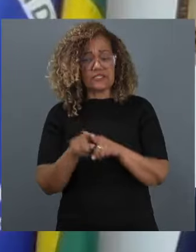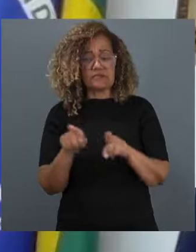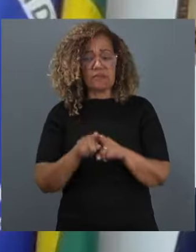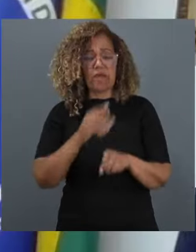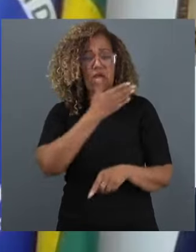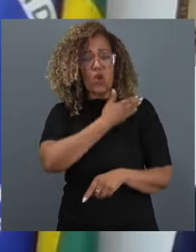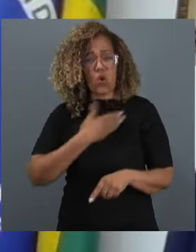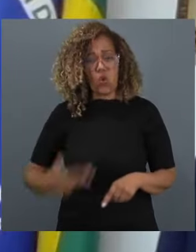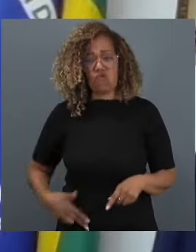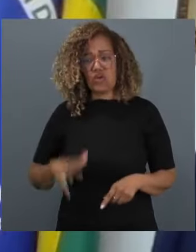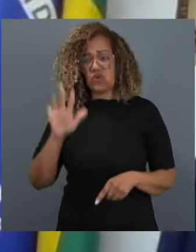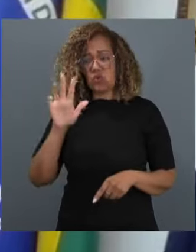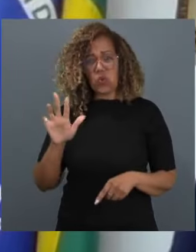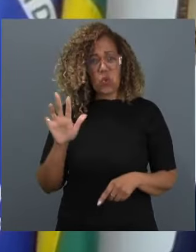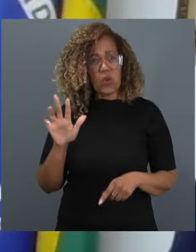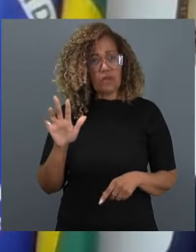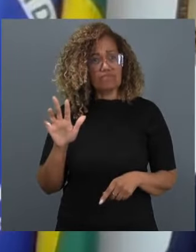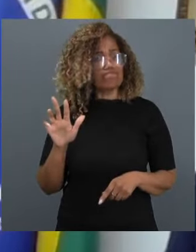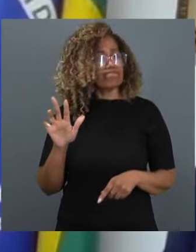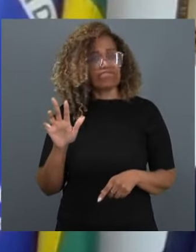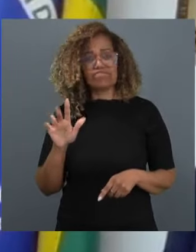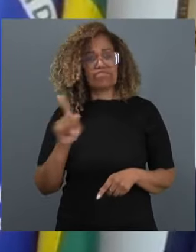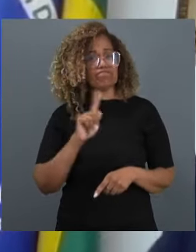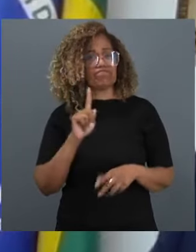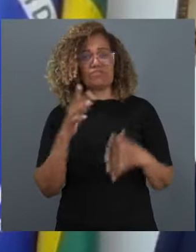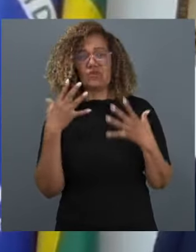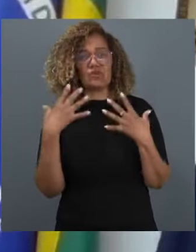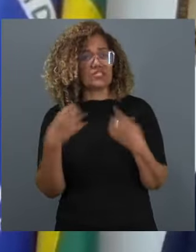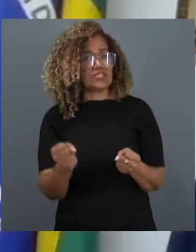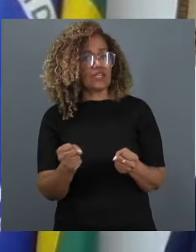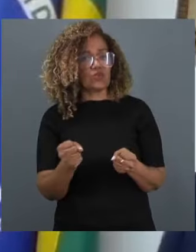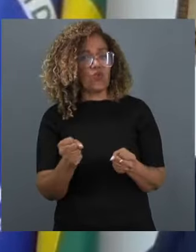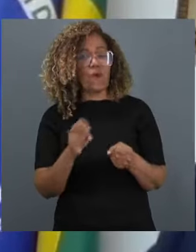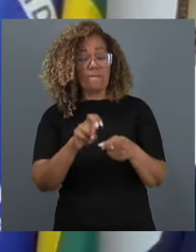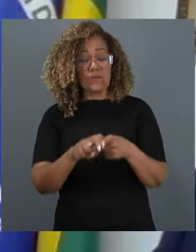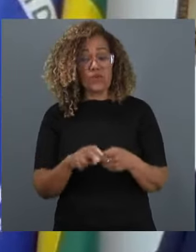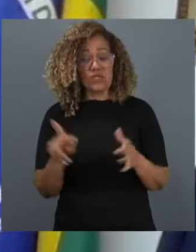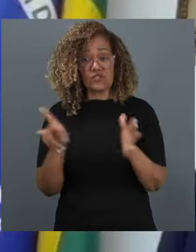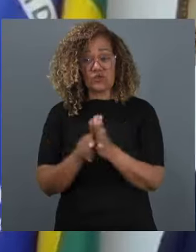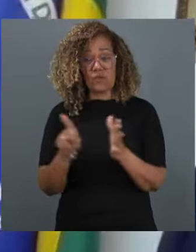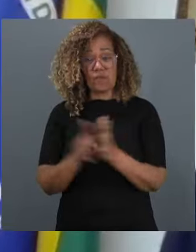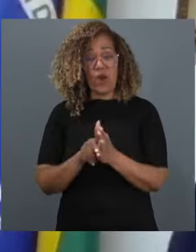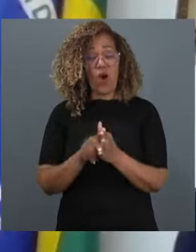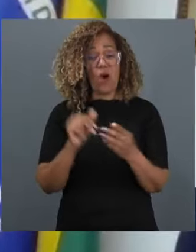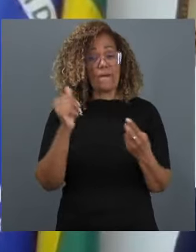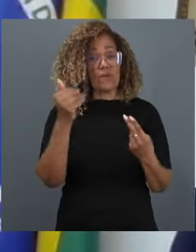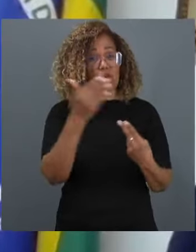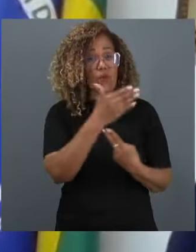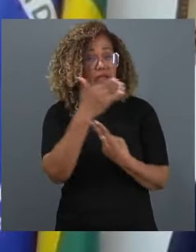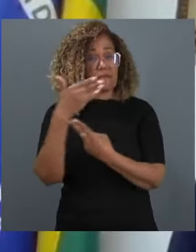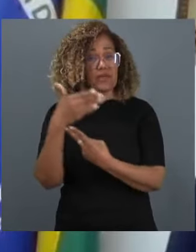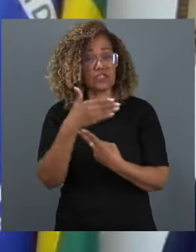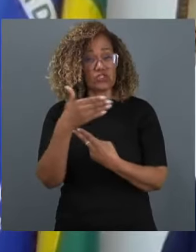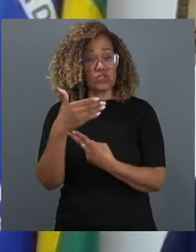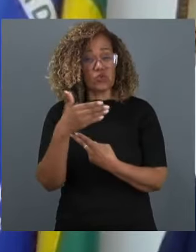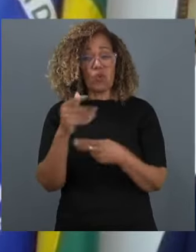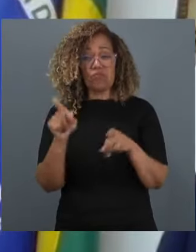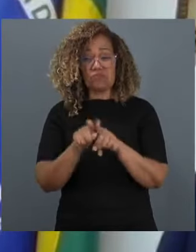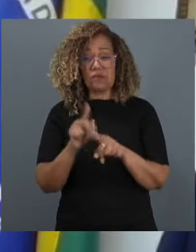Lula negou, e depois o próprio embaixador disse que realmente tinha oferecido, que tinha sido